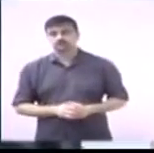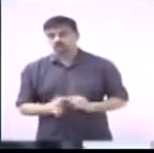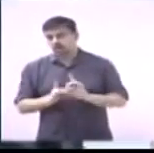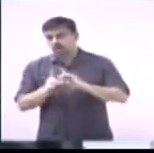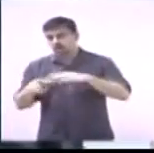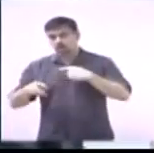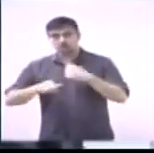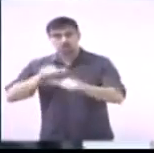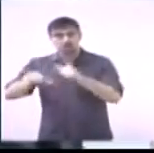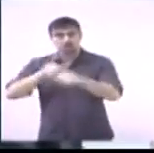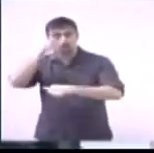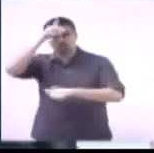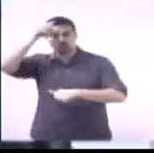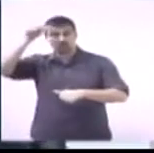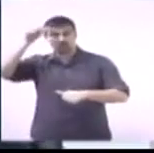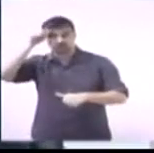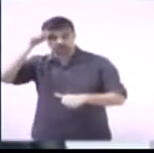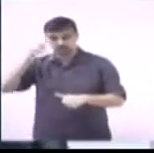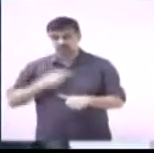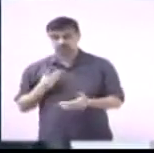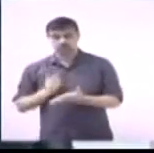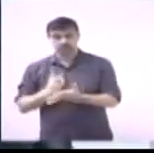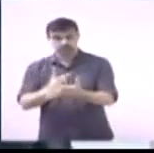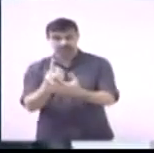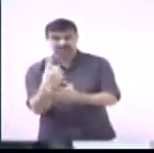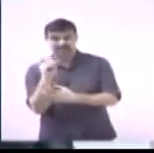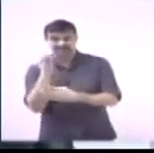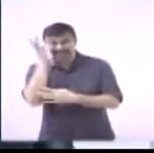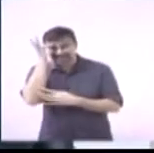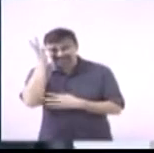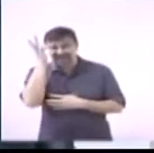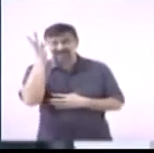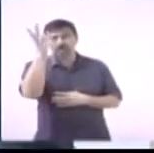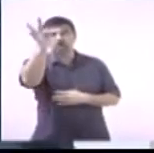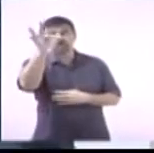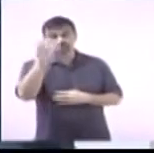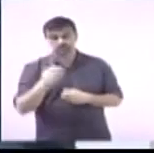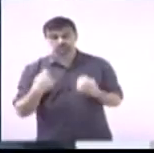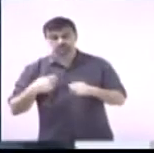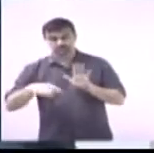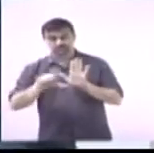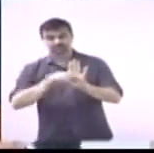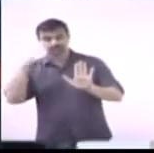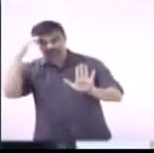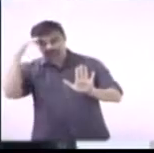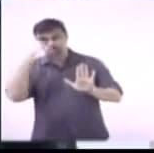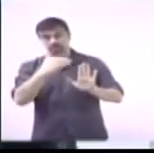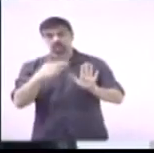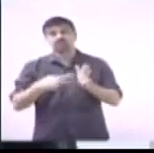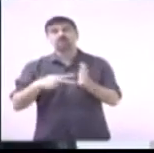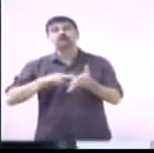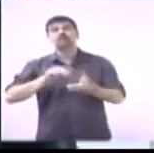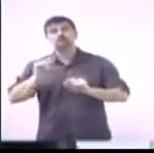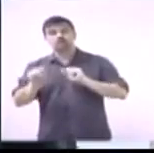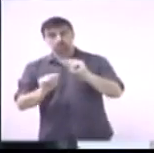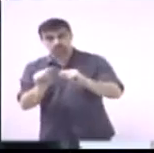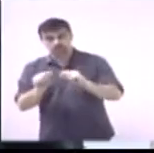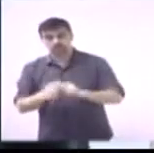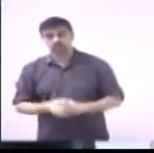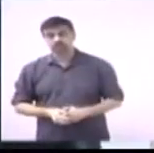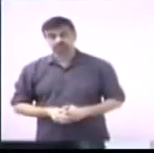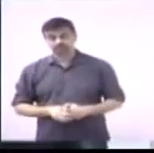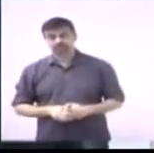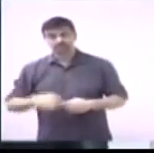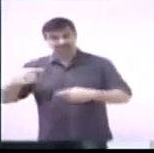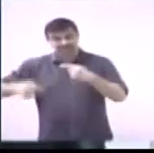do governante que estará no poder da cidade para os próximos 10 anos. Significa dizer que a